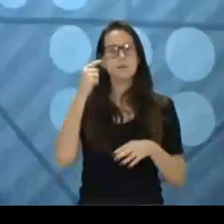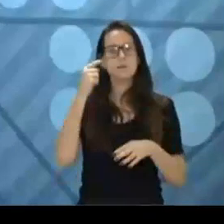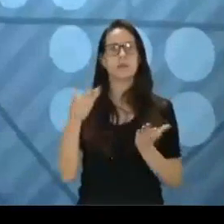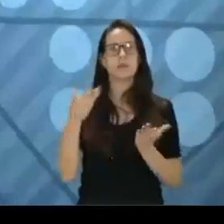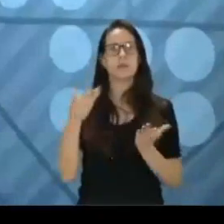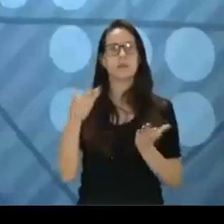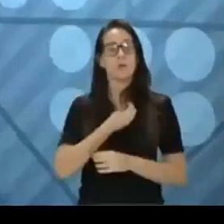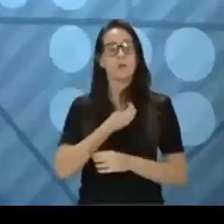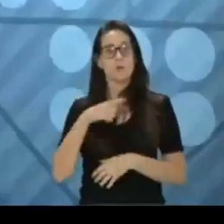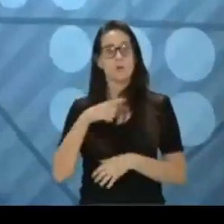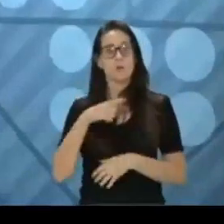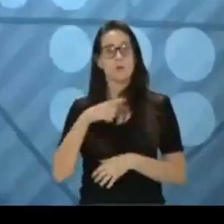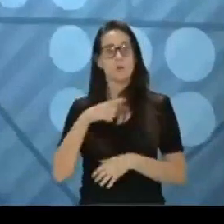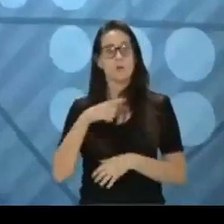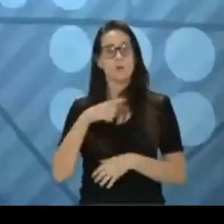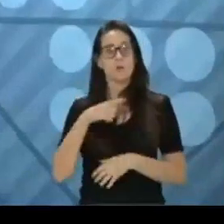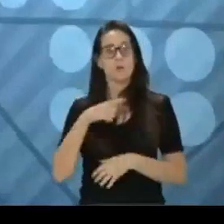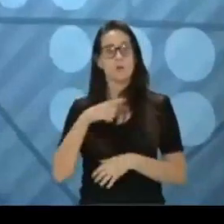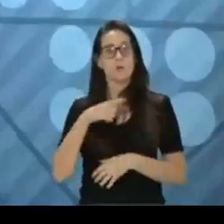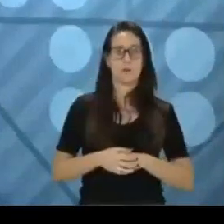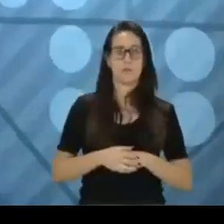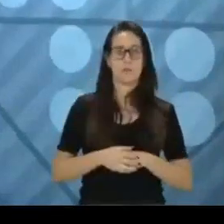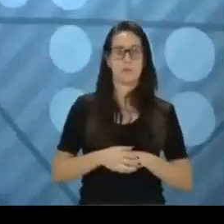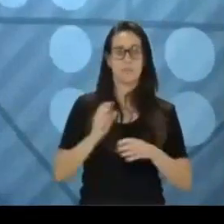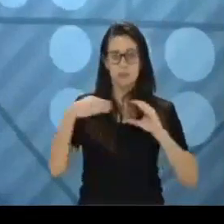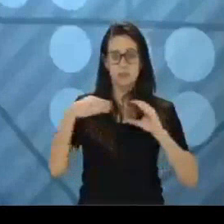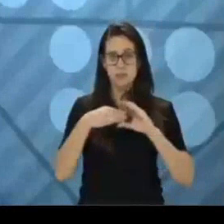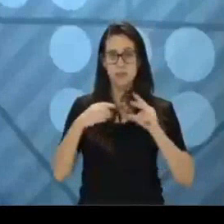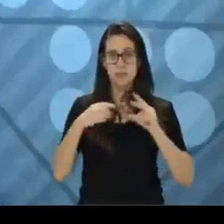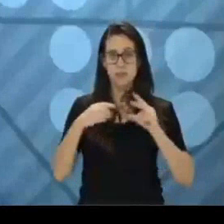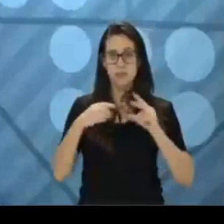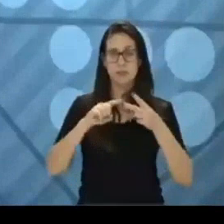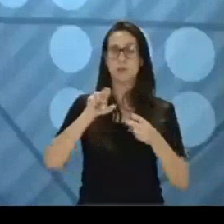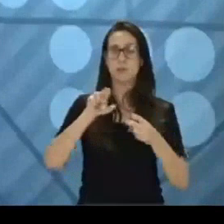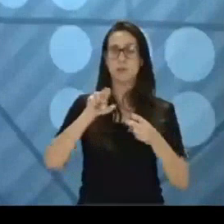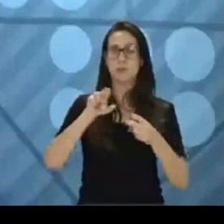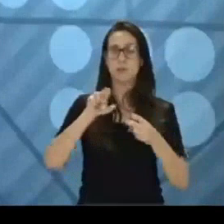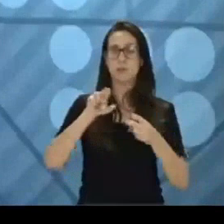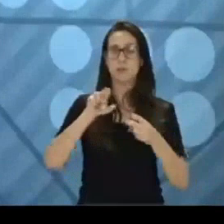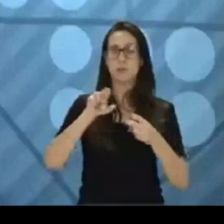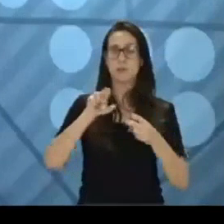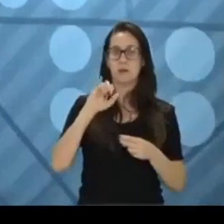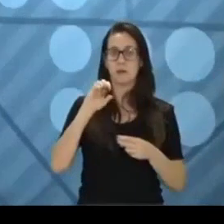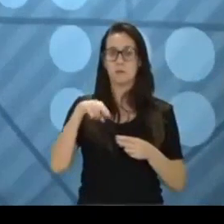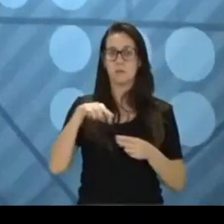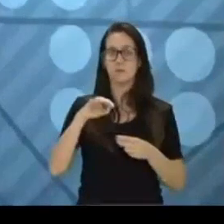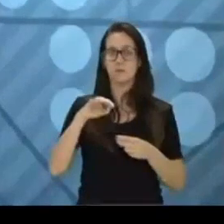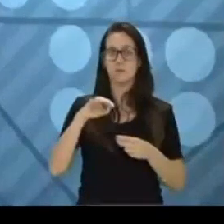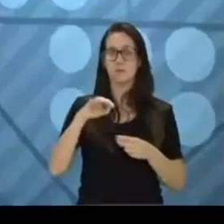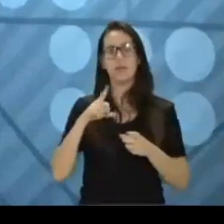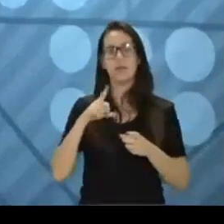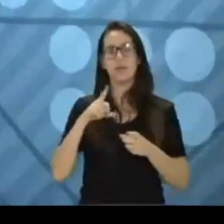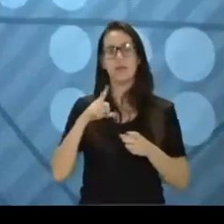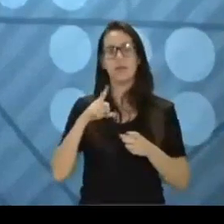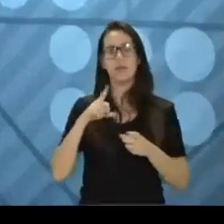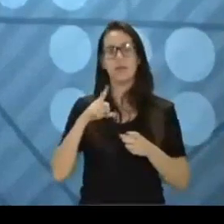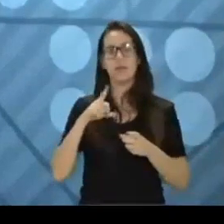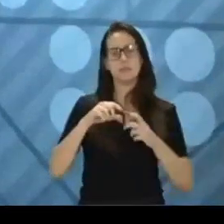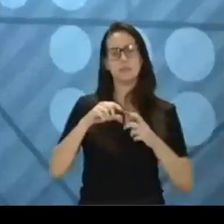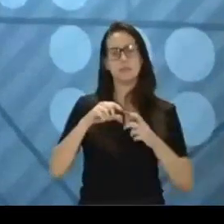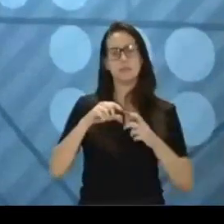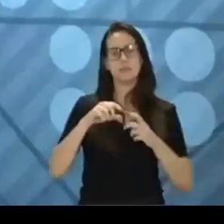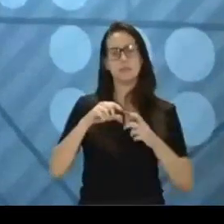seres vivos constituídos por células eucariontes, nós sabemos que elas possuem diferentes formatos e